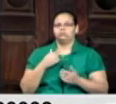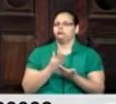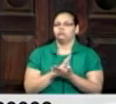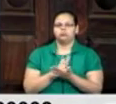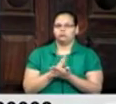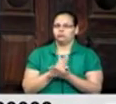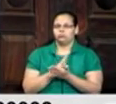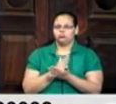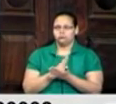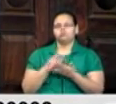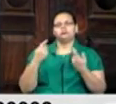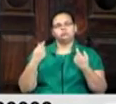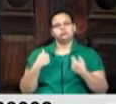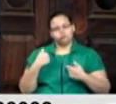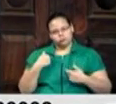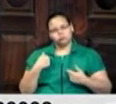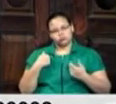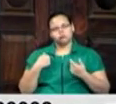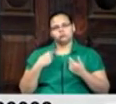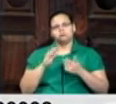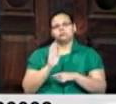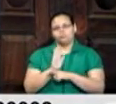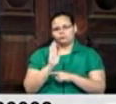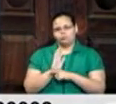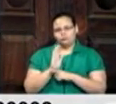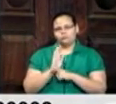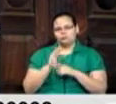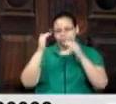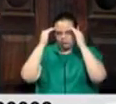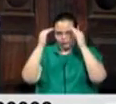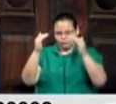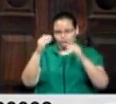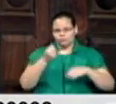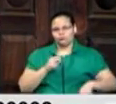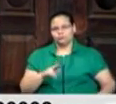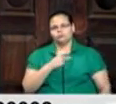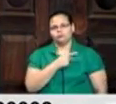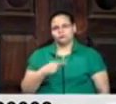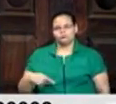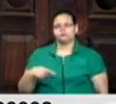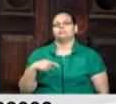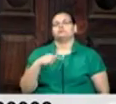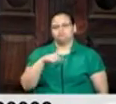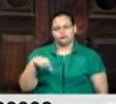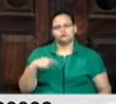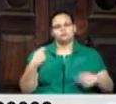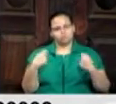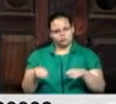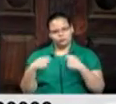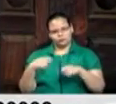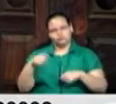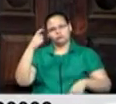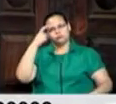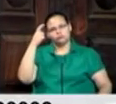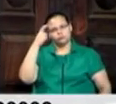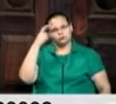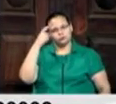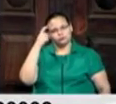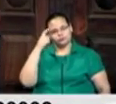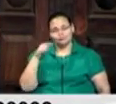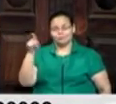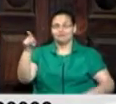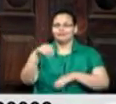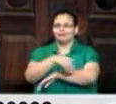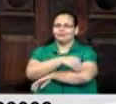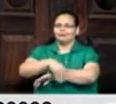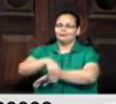também que fazer o nosso sacrifício. E aqui, repito, senhor presidente, sem qualquer demagogia, nós temos que estar pensando em quem está lá na